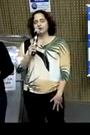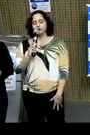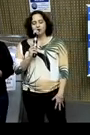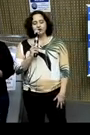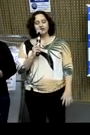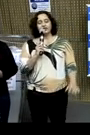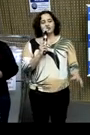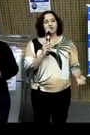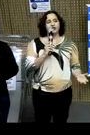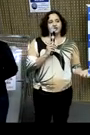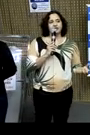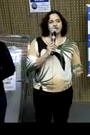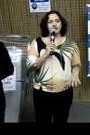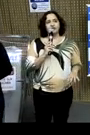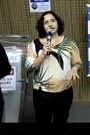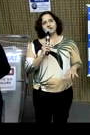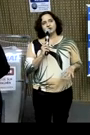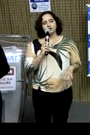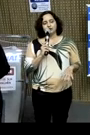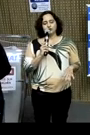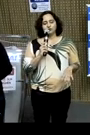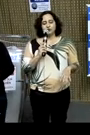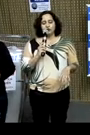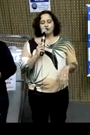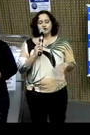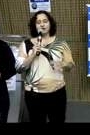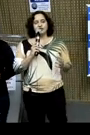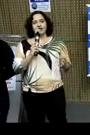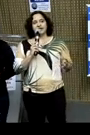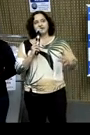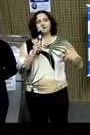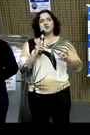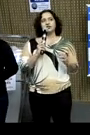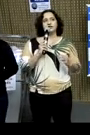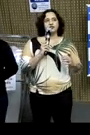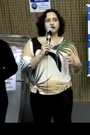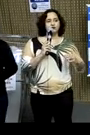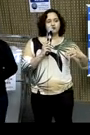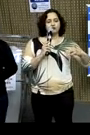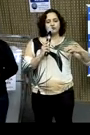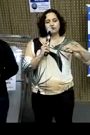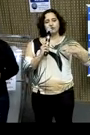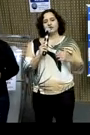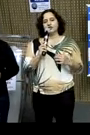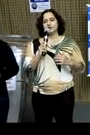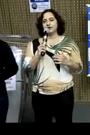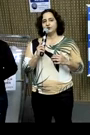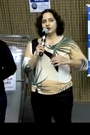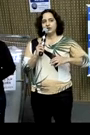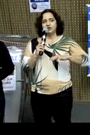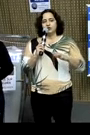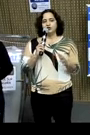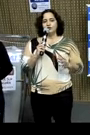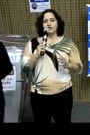a odontóloga ela dentro da questão do fluxo do fast track. Então, a gente fez todo um